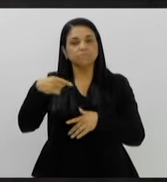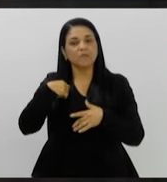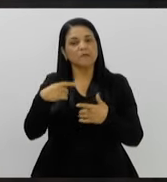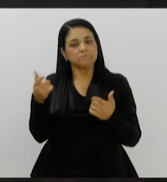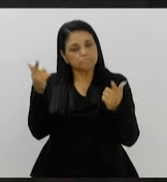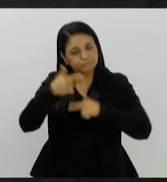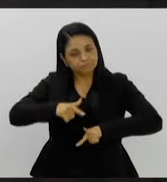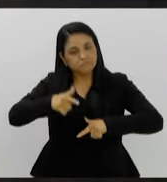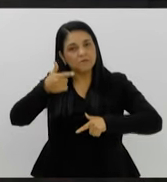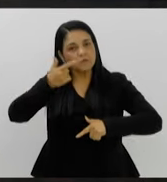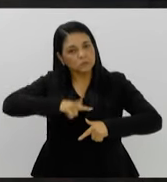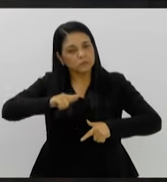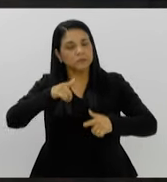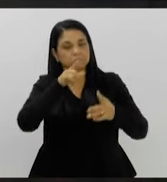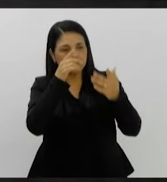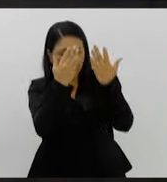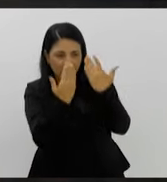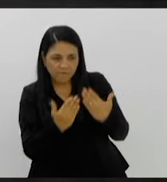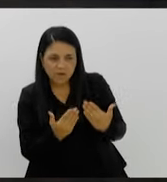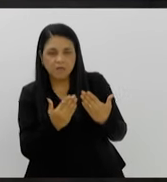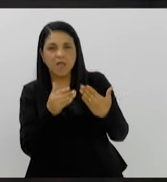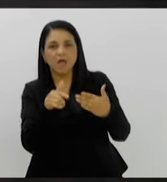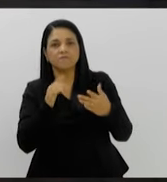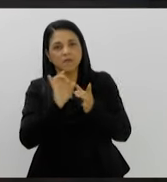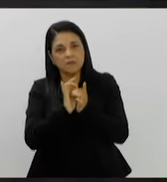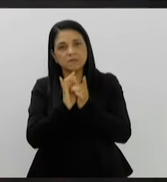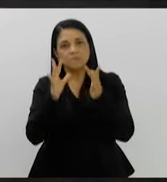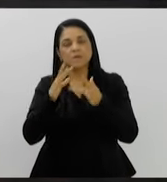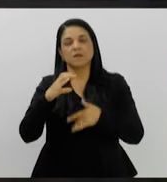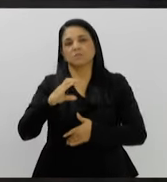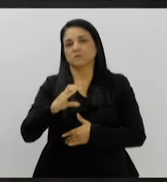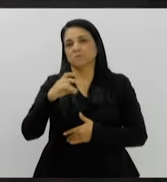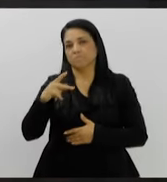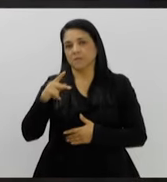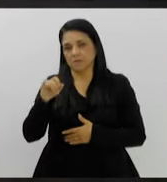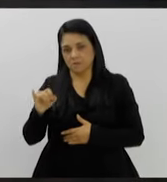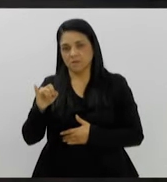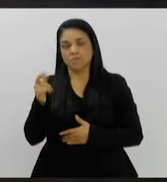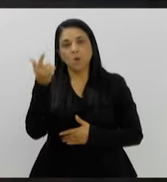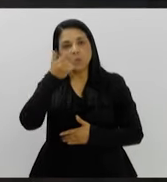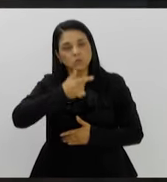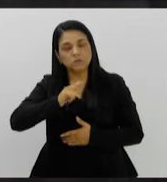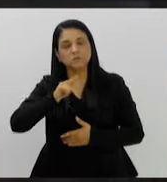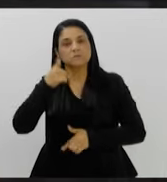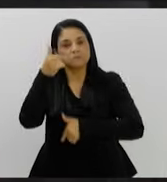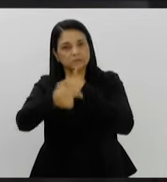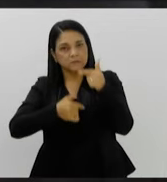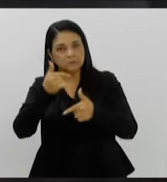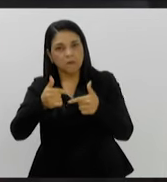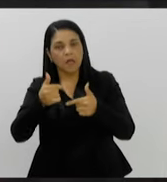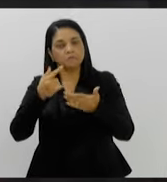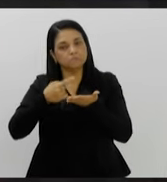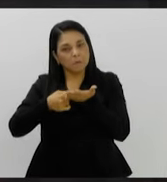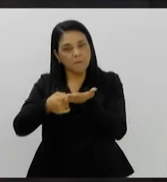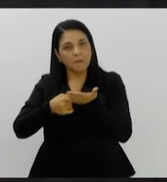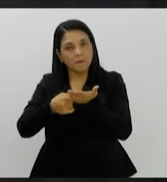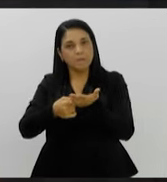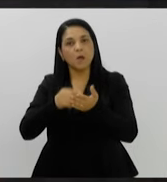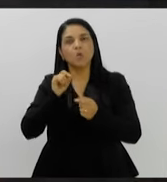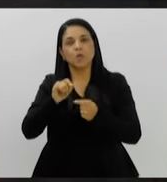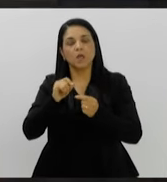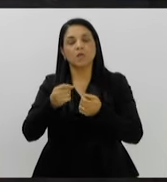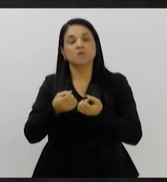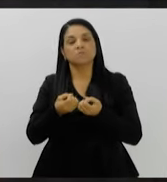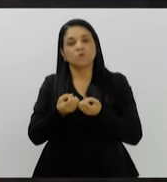poder eh de alguma forma liberar os trabalhos da comissão pra gente chegar à finalidade pría da CPI que é levar o bem